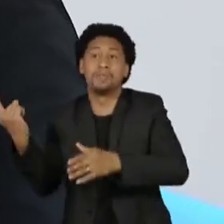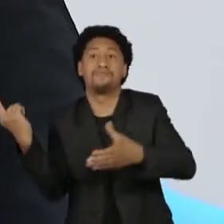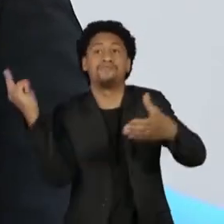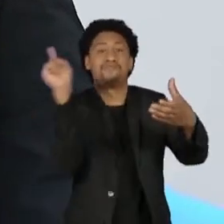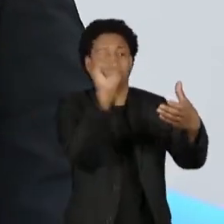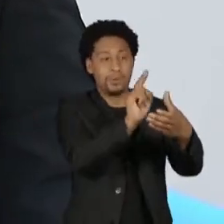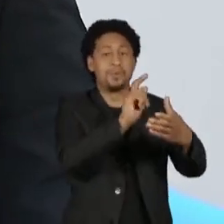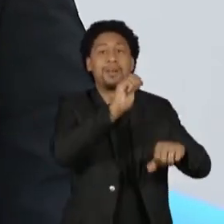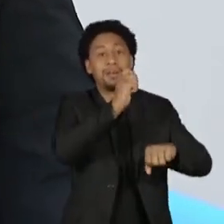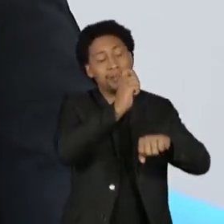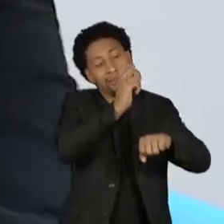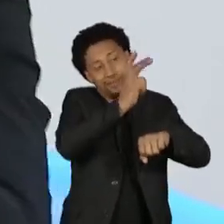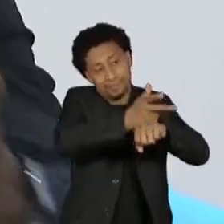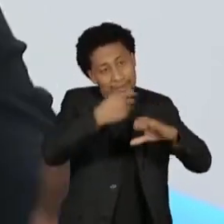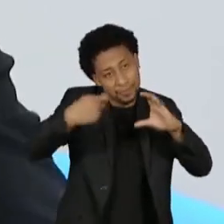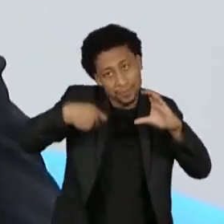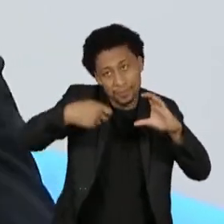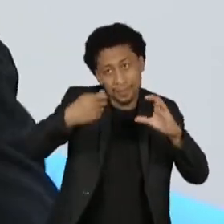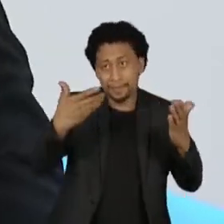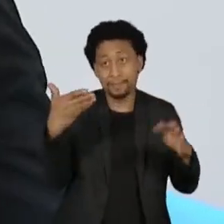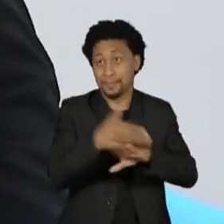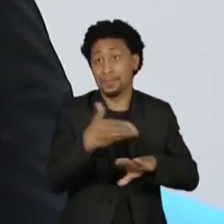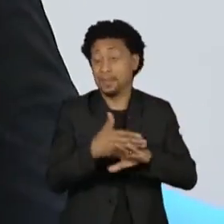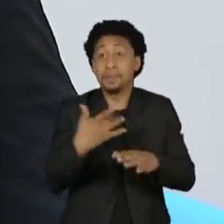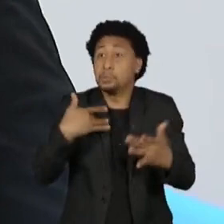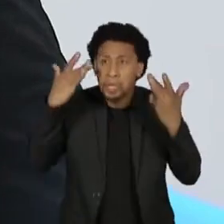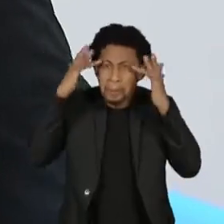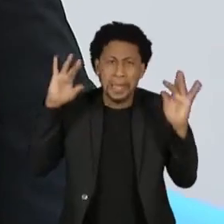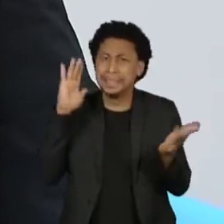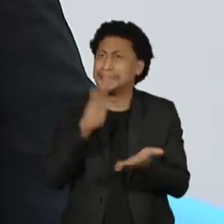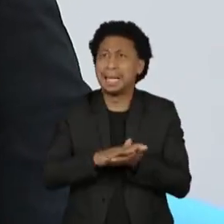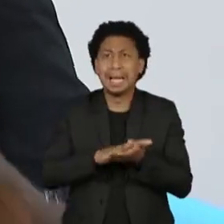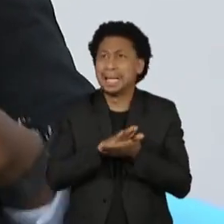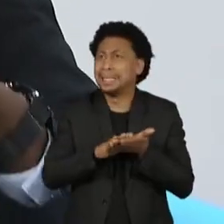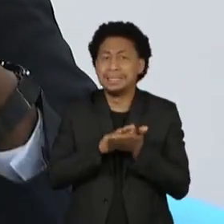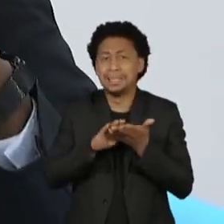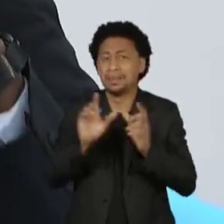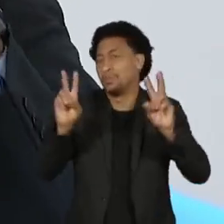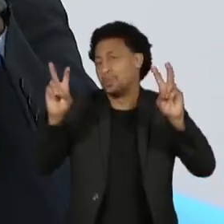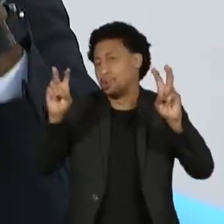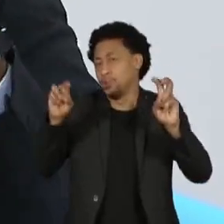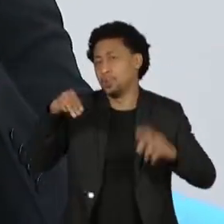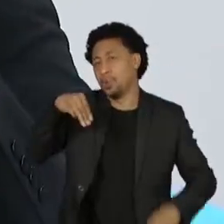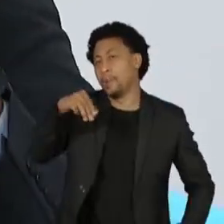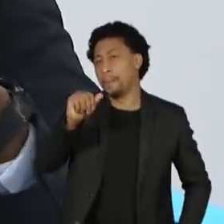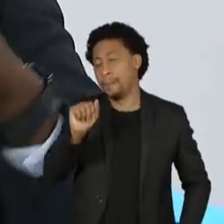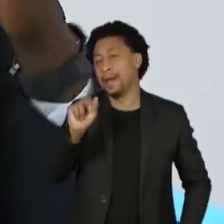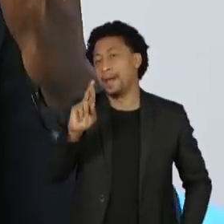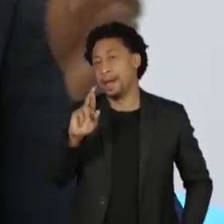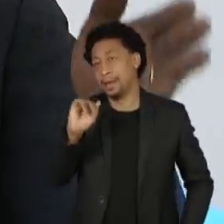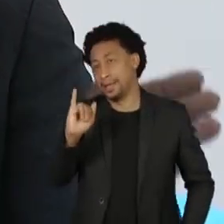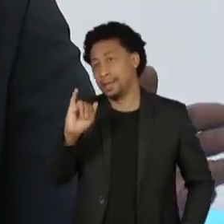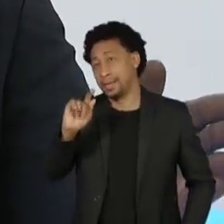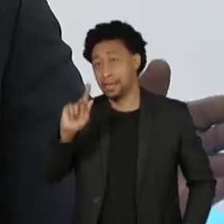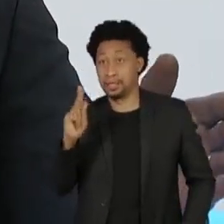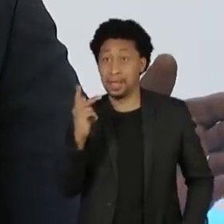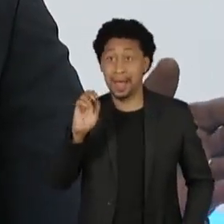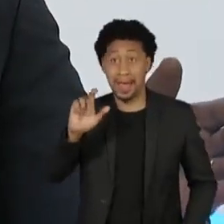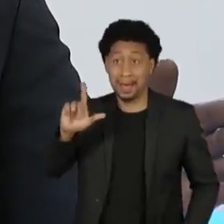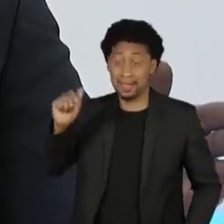agora eu não sabia nada de Marighella eu fui conhecer alguma coisa na